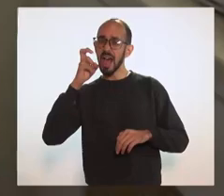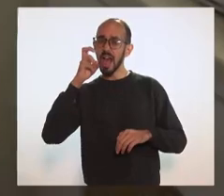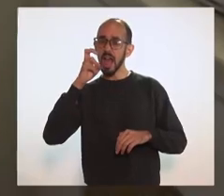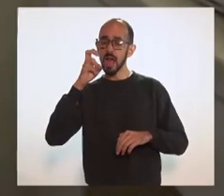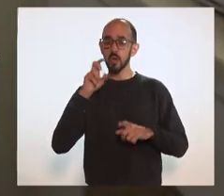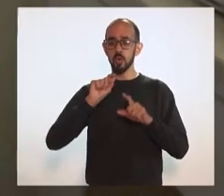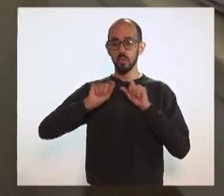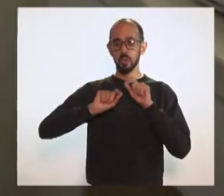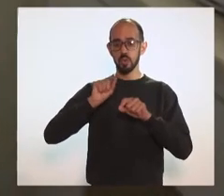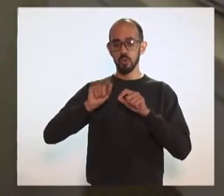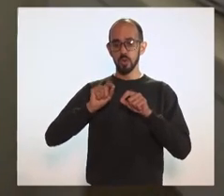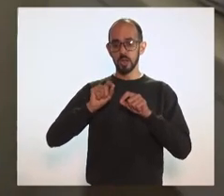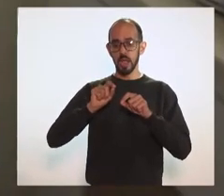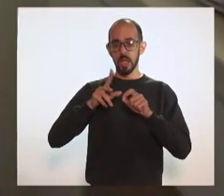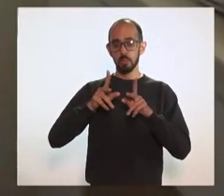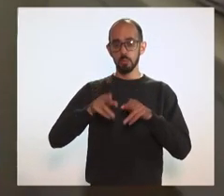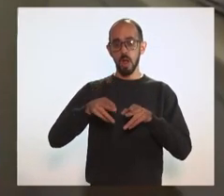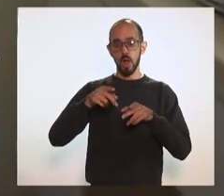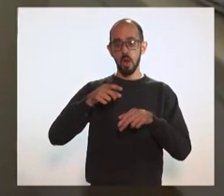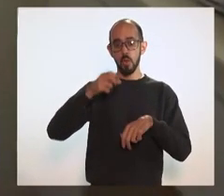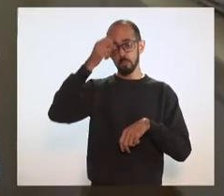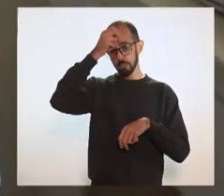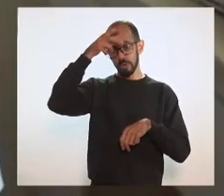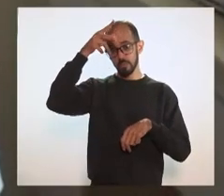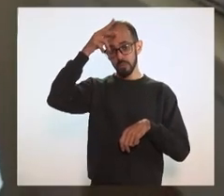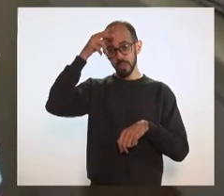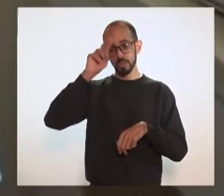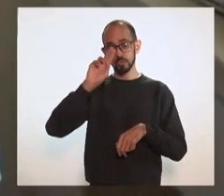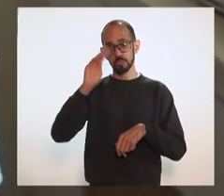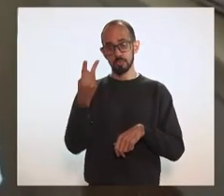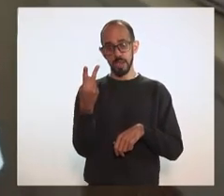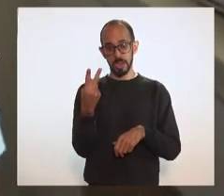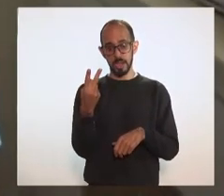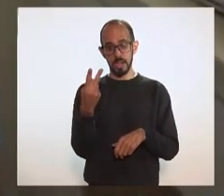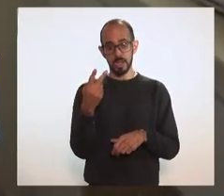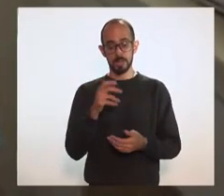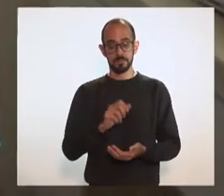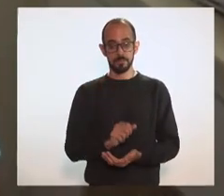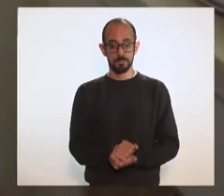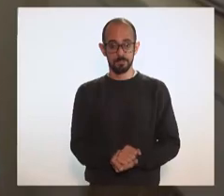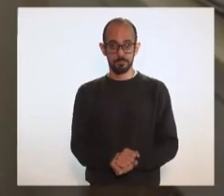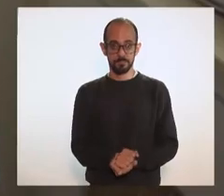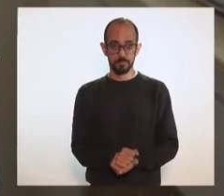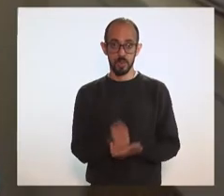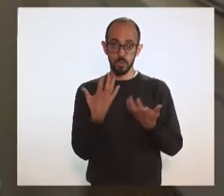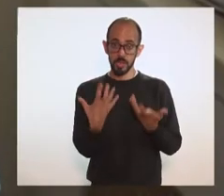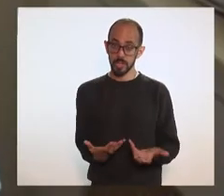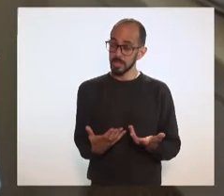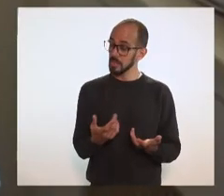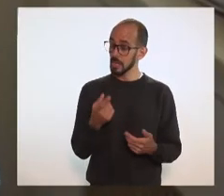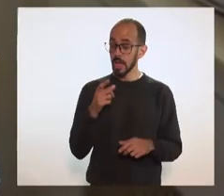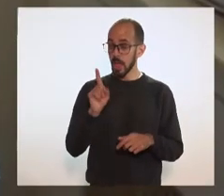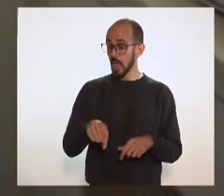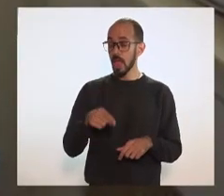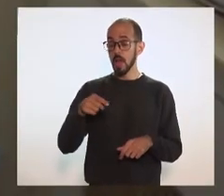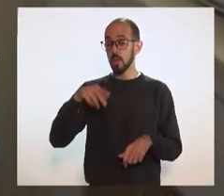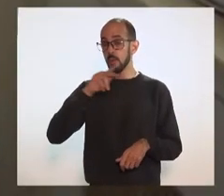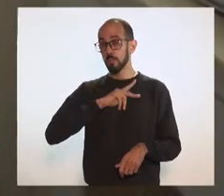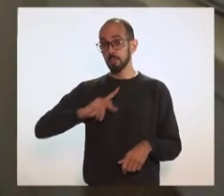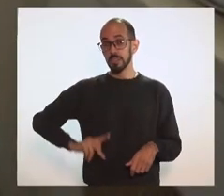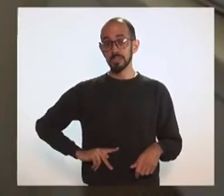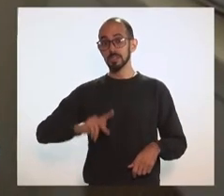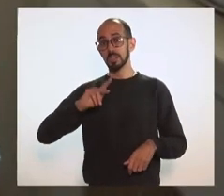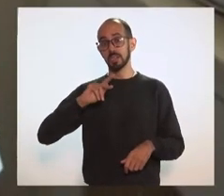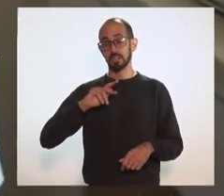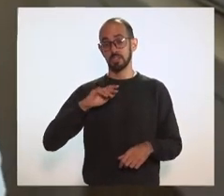o seu prefeito de Belo Horizonte fazia ontem. Eu queria ver o presidente da República. Pelo amor